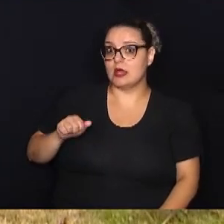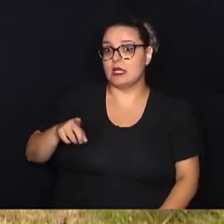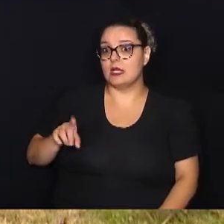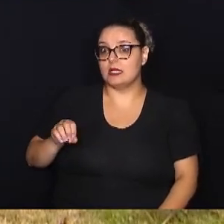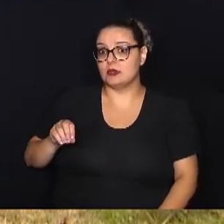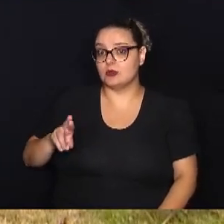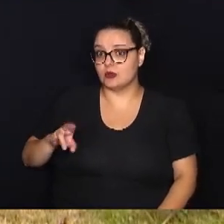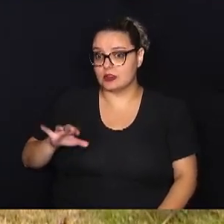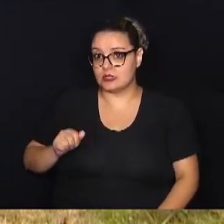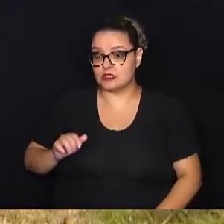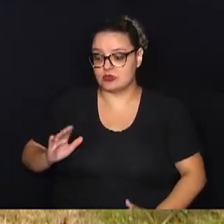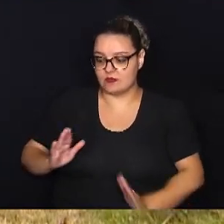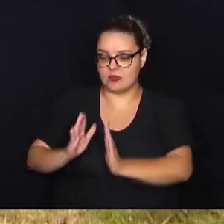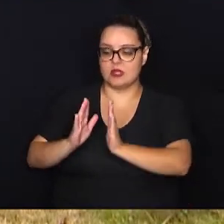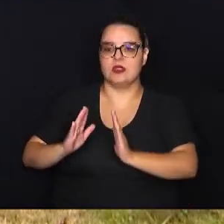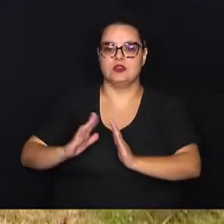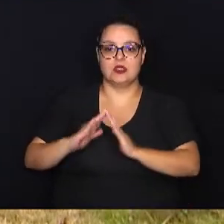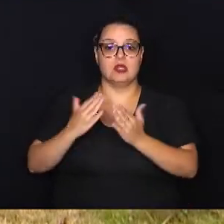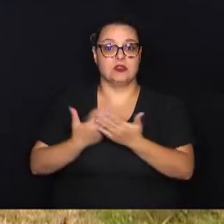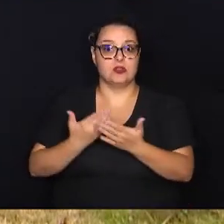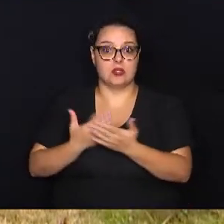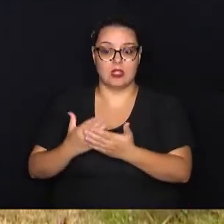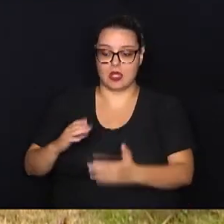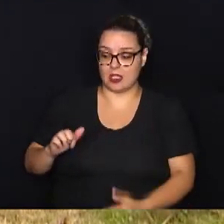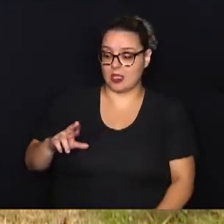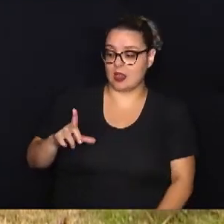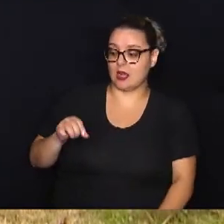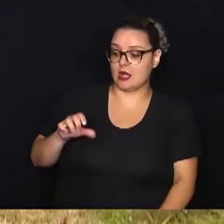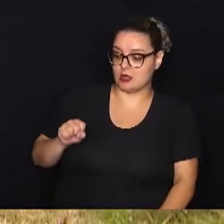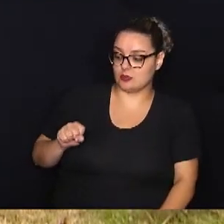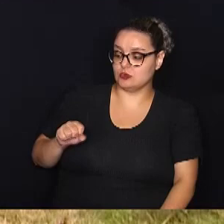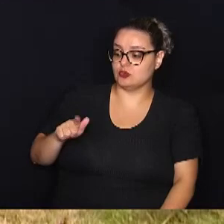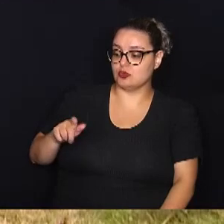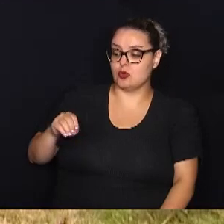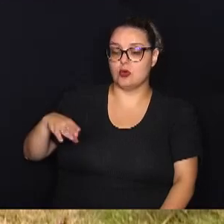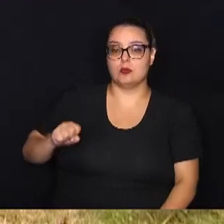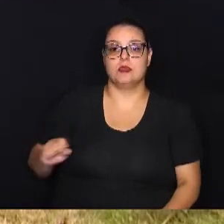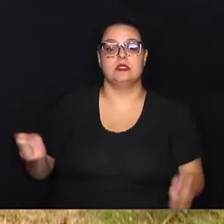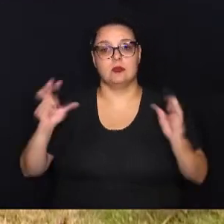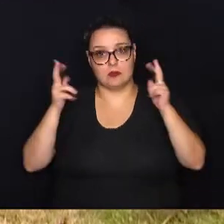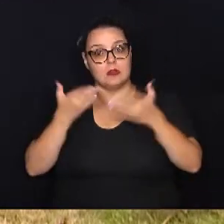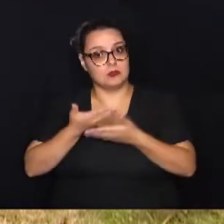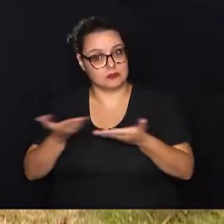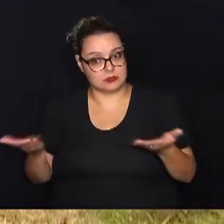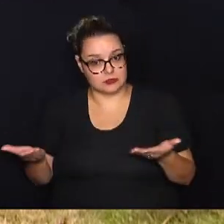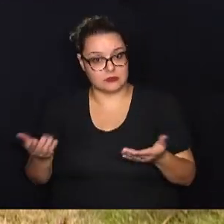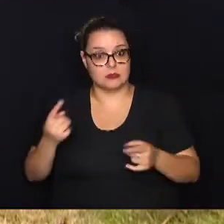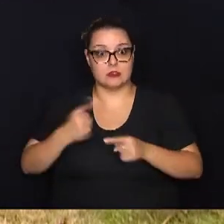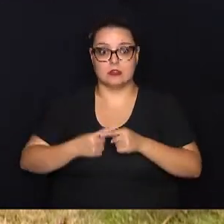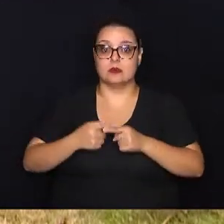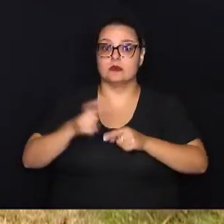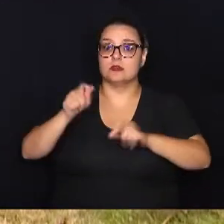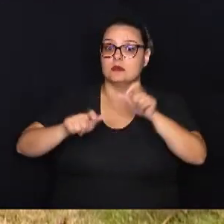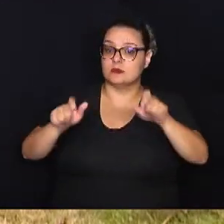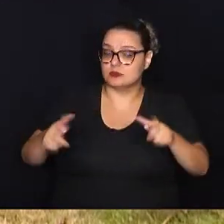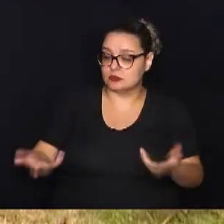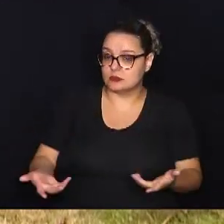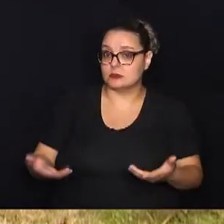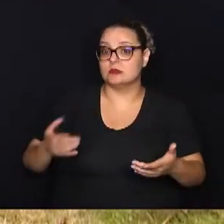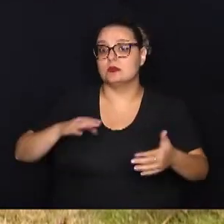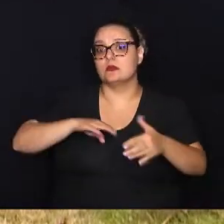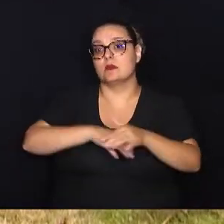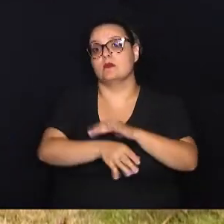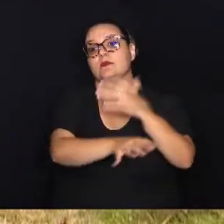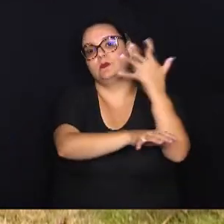Carlos Gomes. Então, a gente alerta o pessoal para isso, porque as pessoas elas se